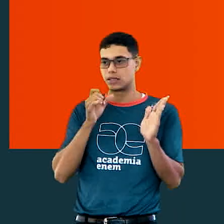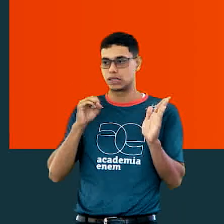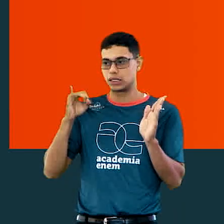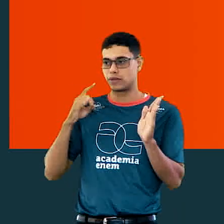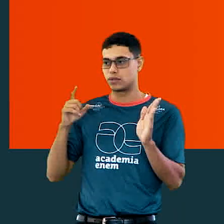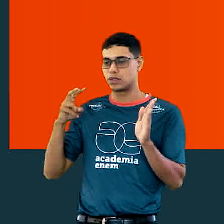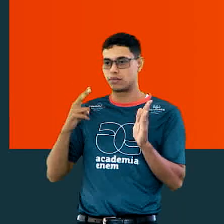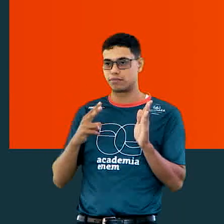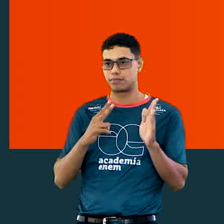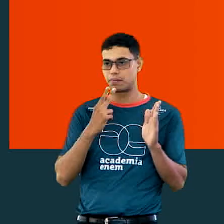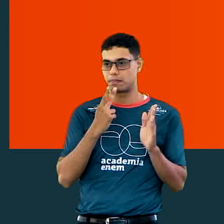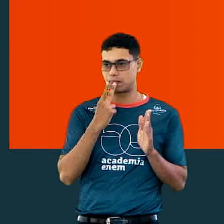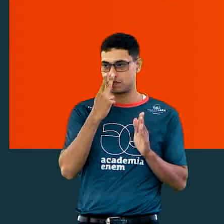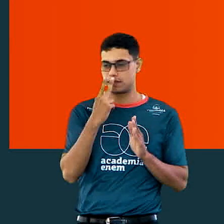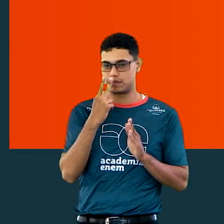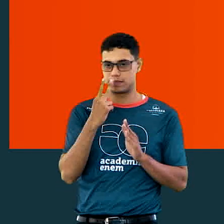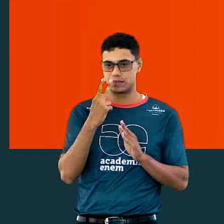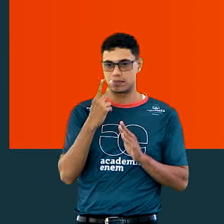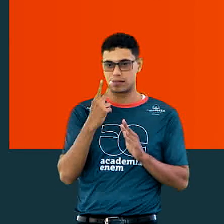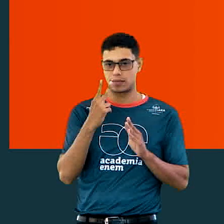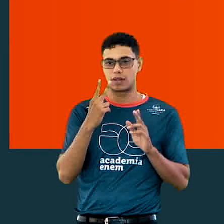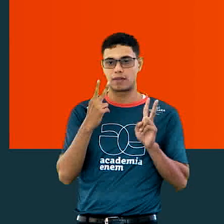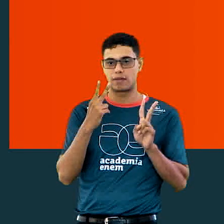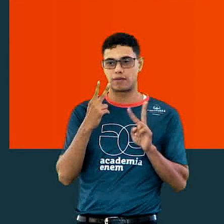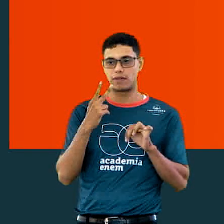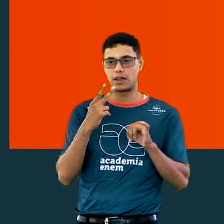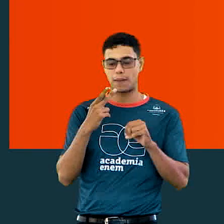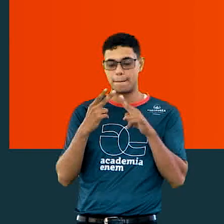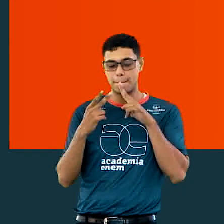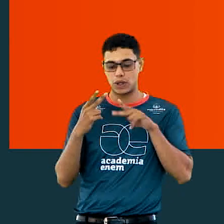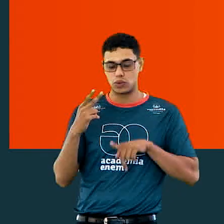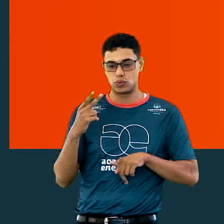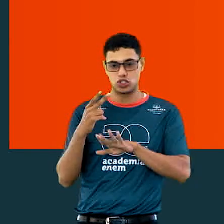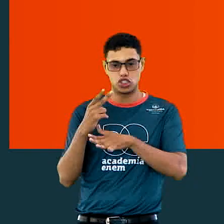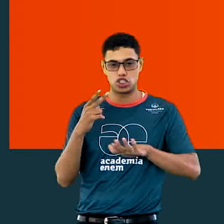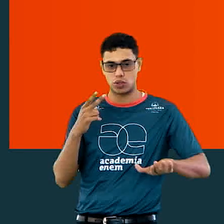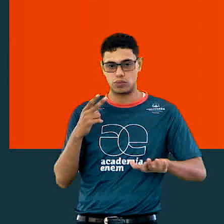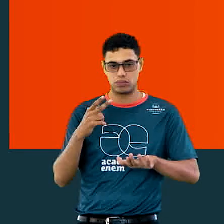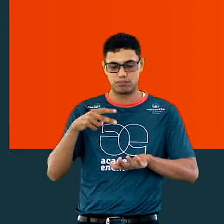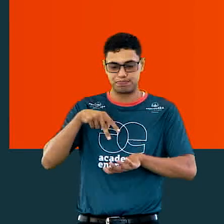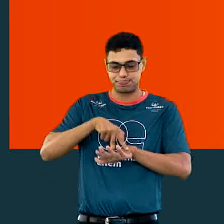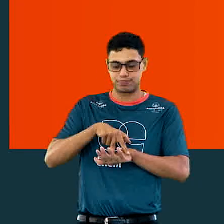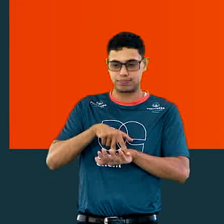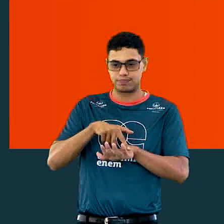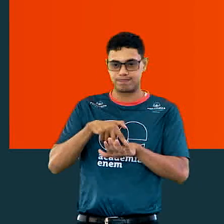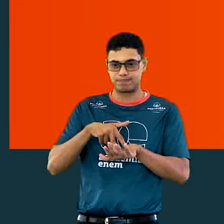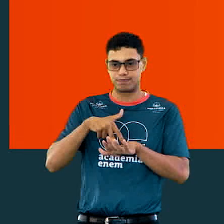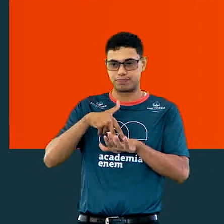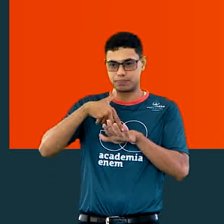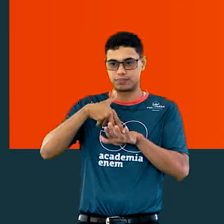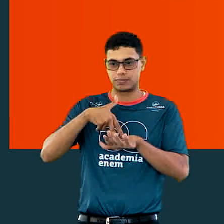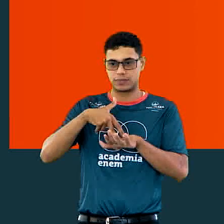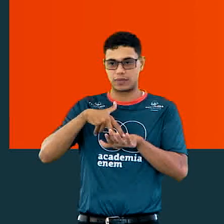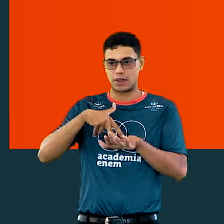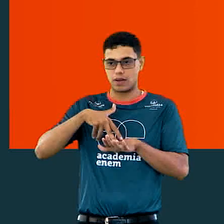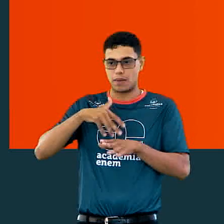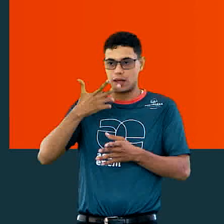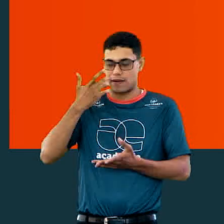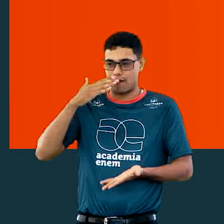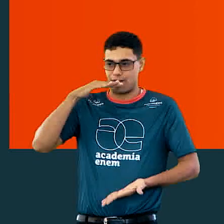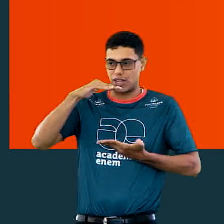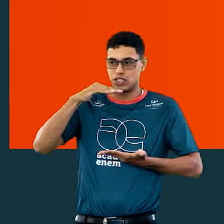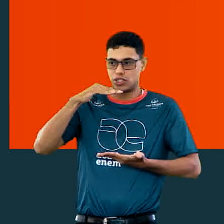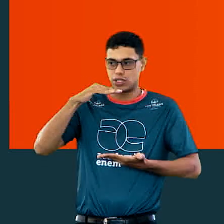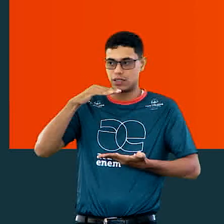você colocasse o dedinho lá, como você está pisando no chão, o que é que acontece? Você fecha o